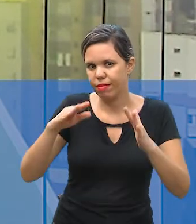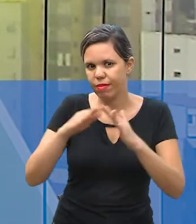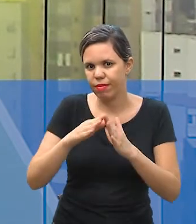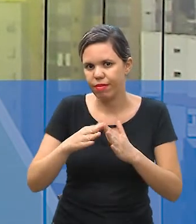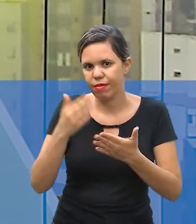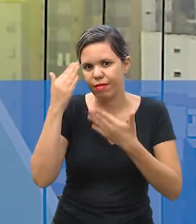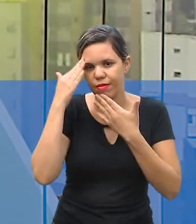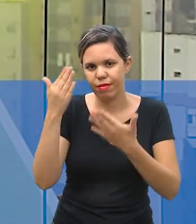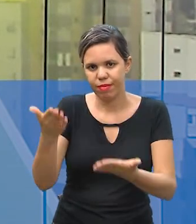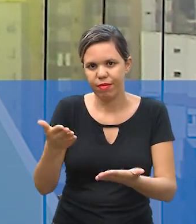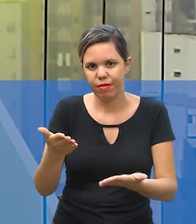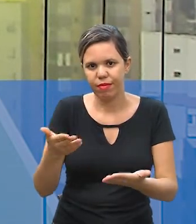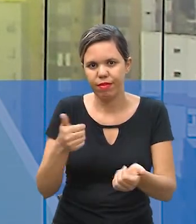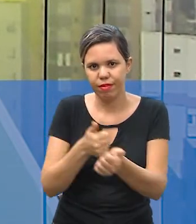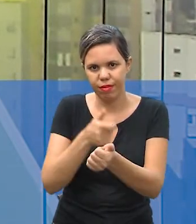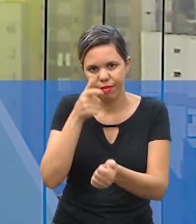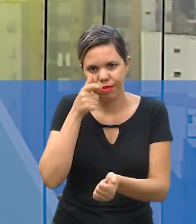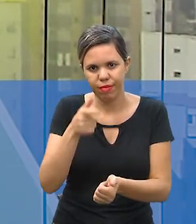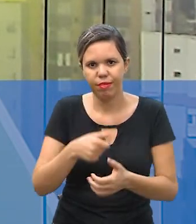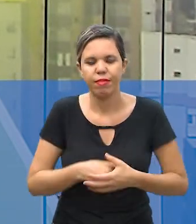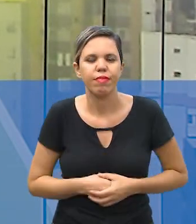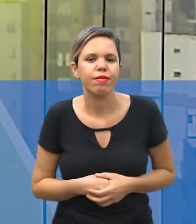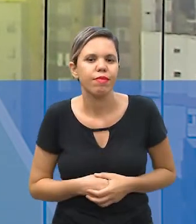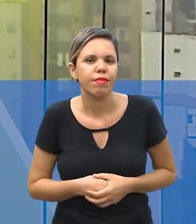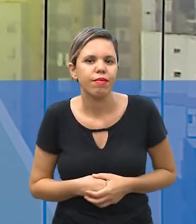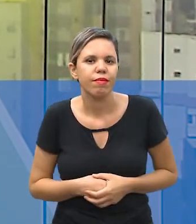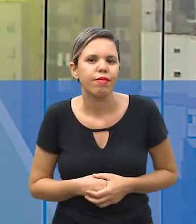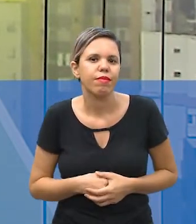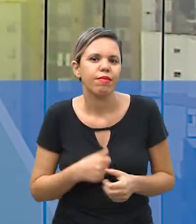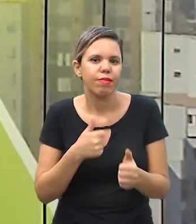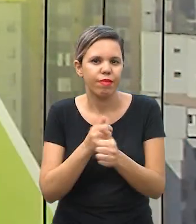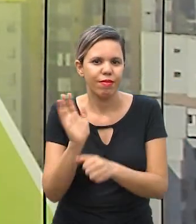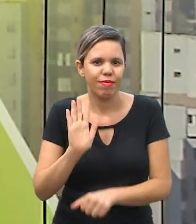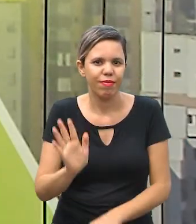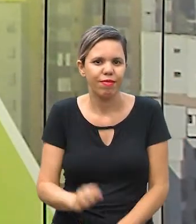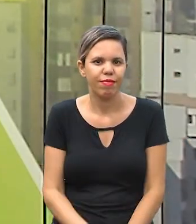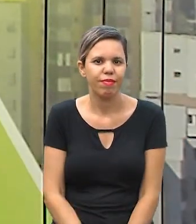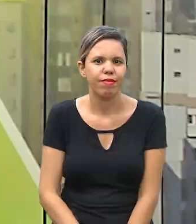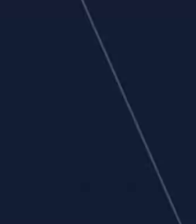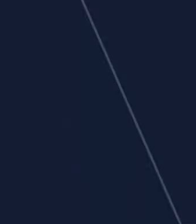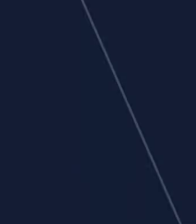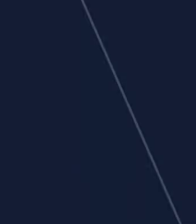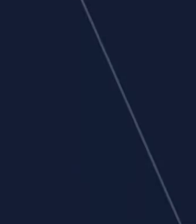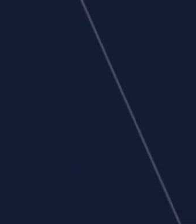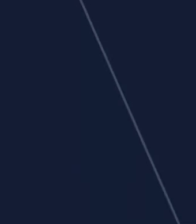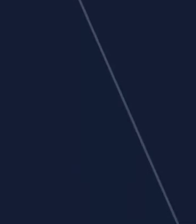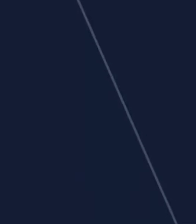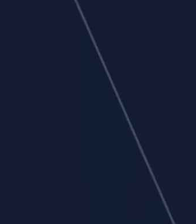de casa, muito obrigado pela sua companhia, pela sua audiência. Até uma próxima. Tchau, tchau.